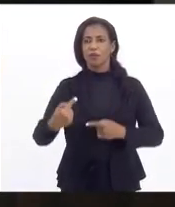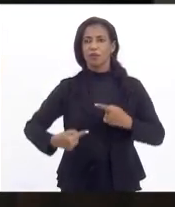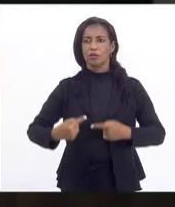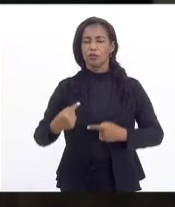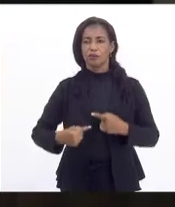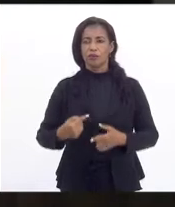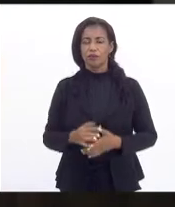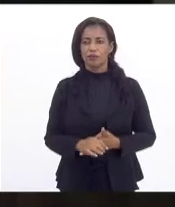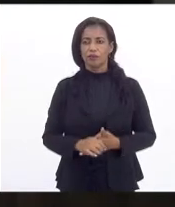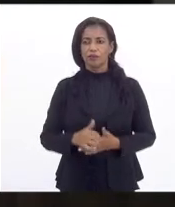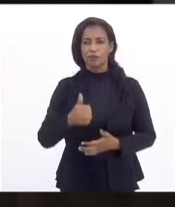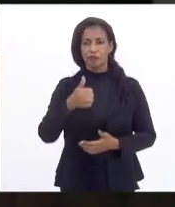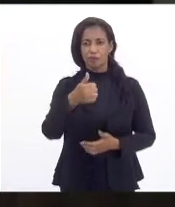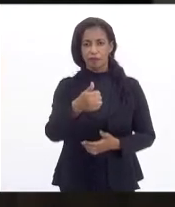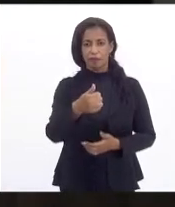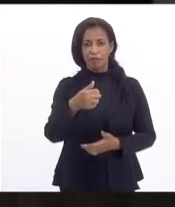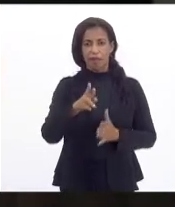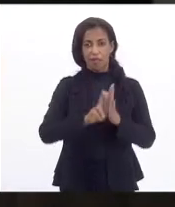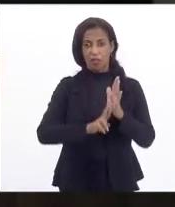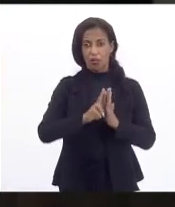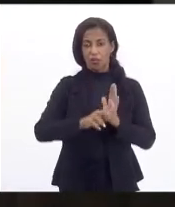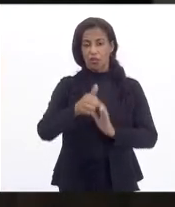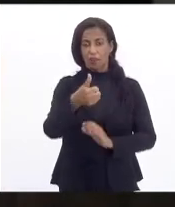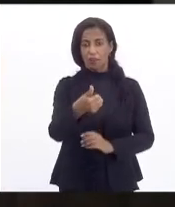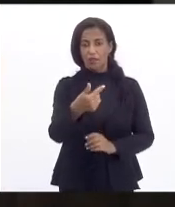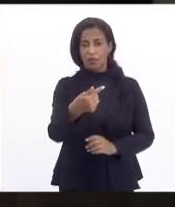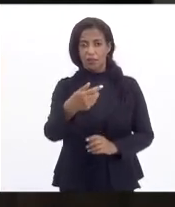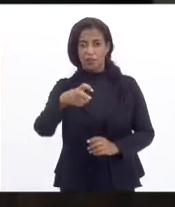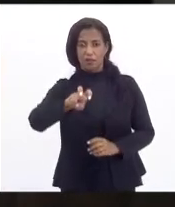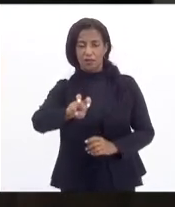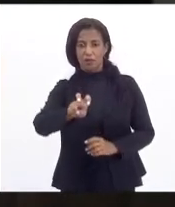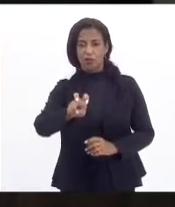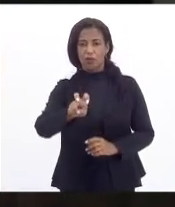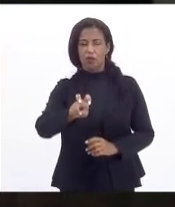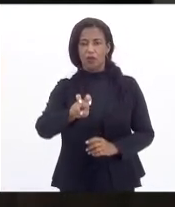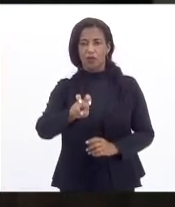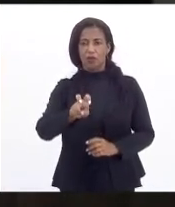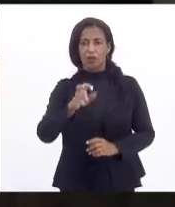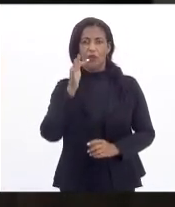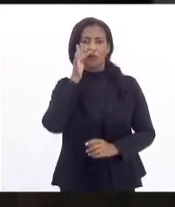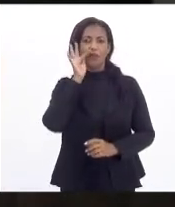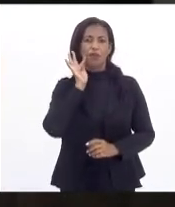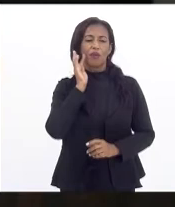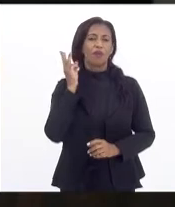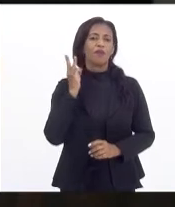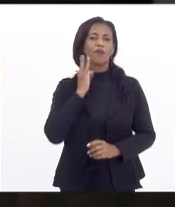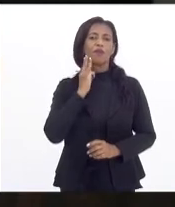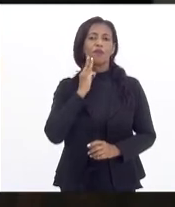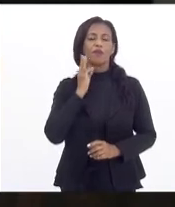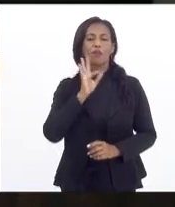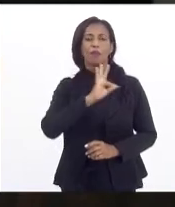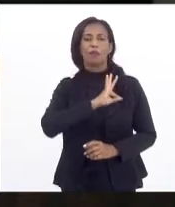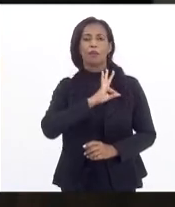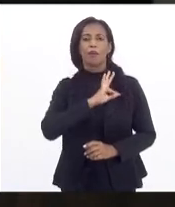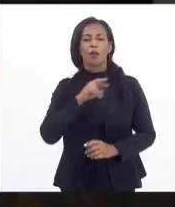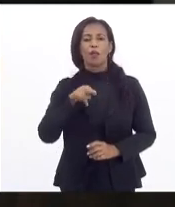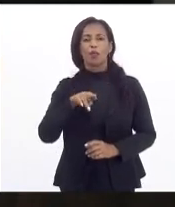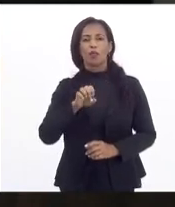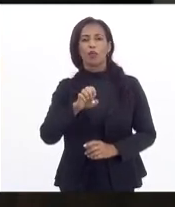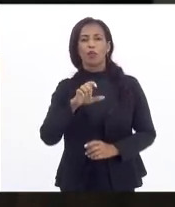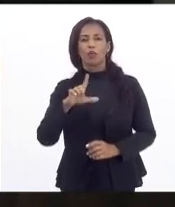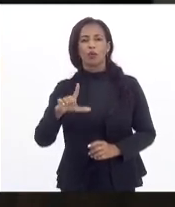Em discussão única, projeto de resolução 67521, de autoria dos deputados Flávio Serafim, Valdeque Carneiro, Marta Rocha, Nel de